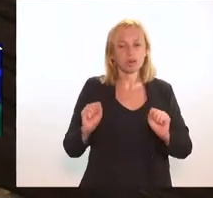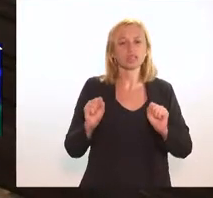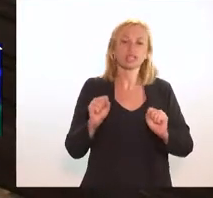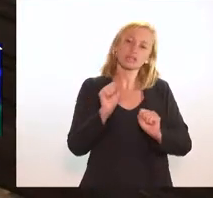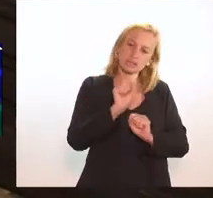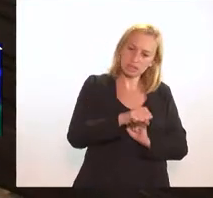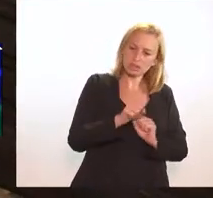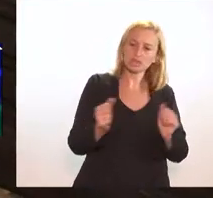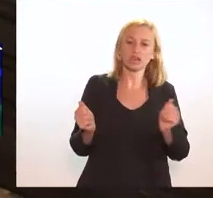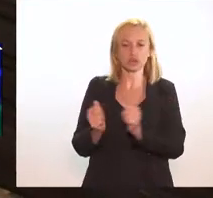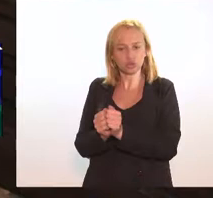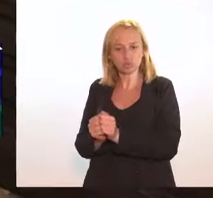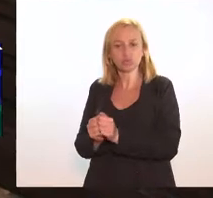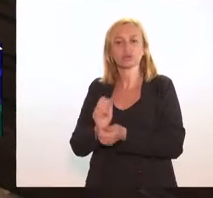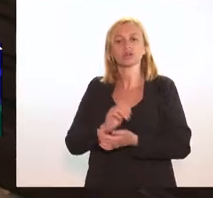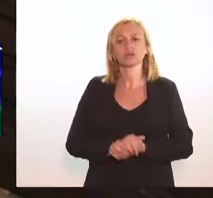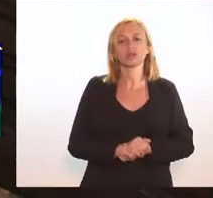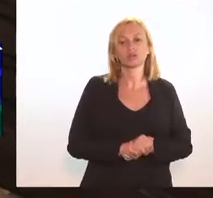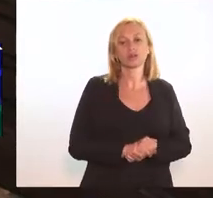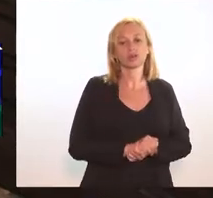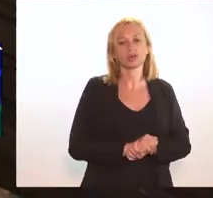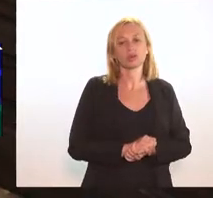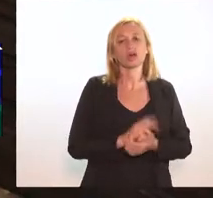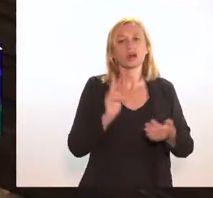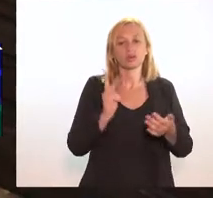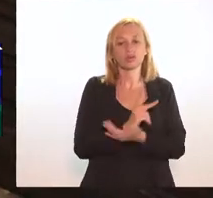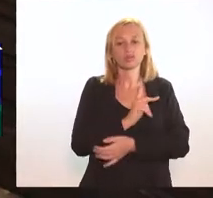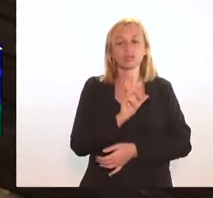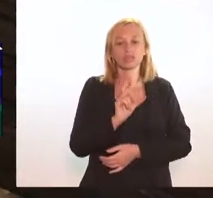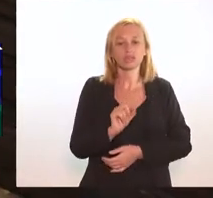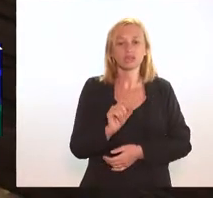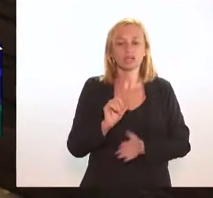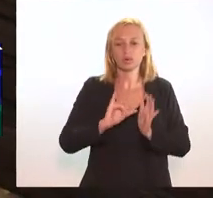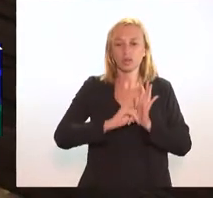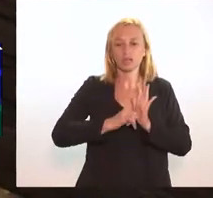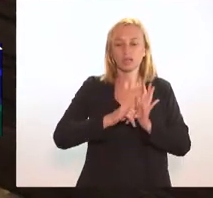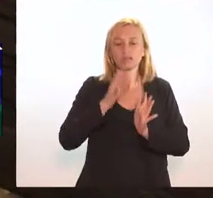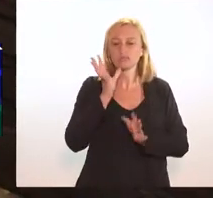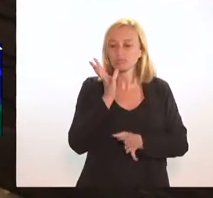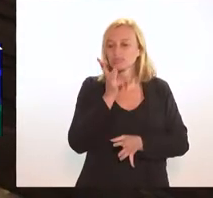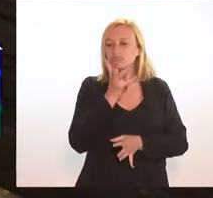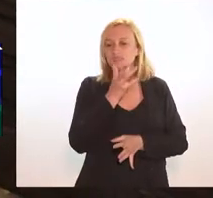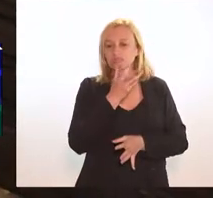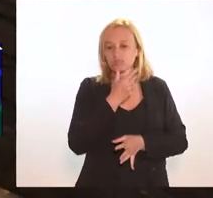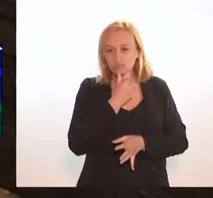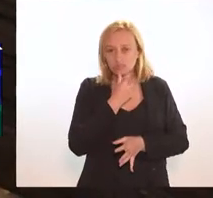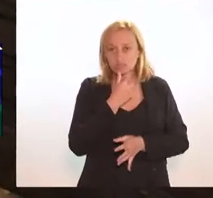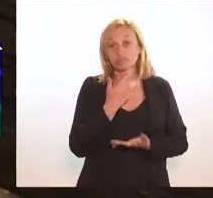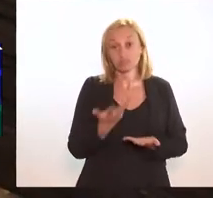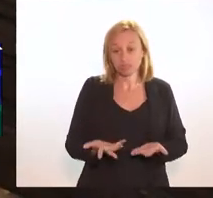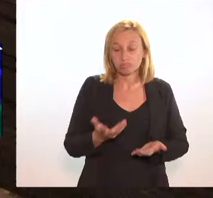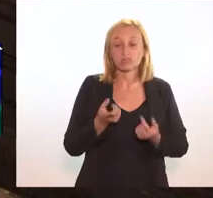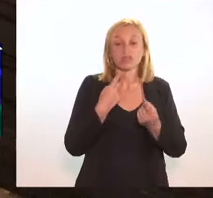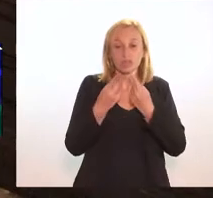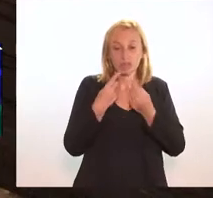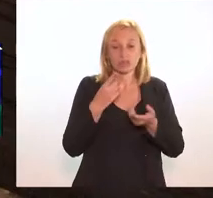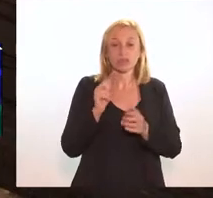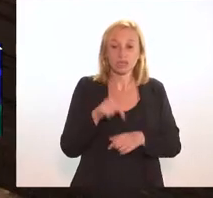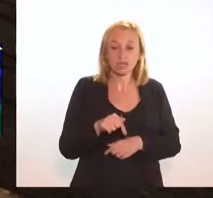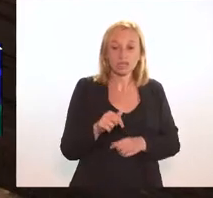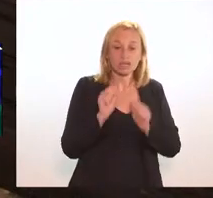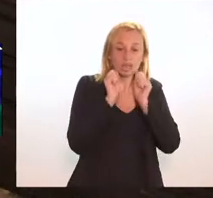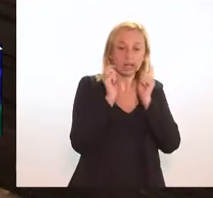sim participar. Ocorre que o edital já demorou muito tempo, né? A gente começou a discutir isso aqui na